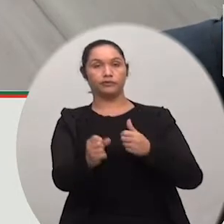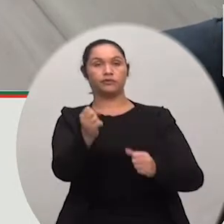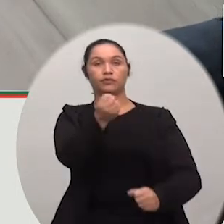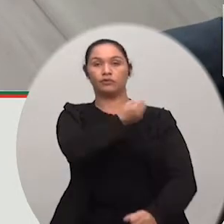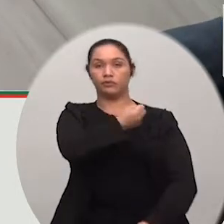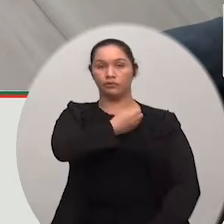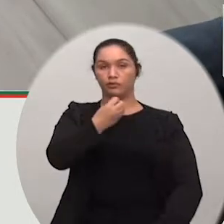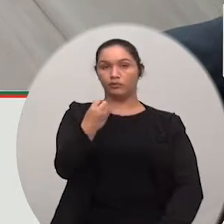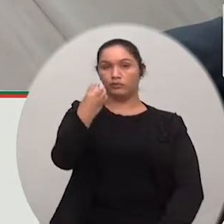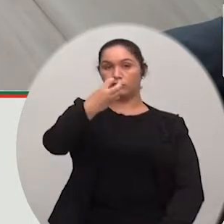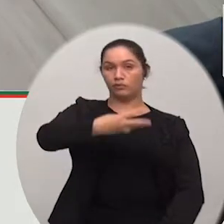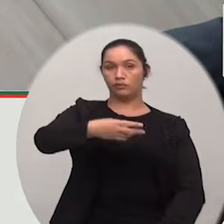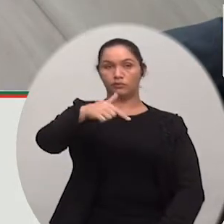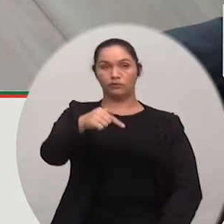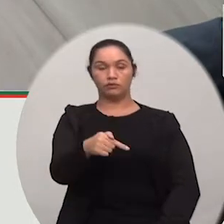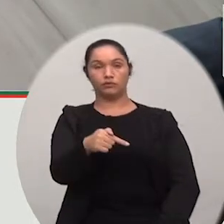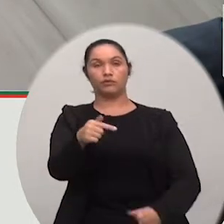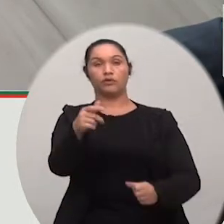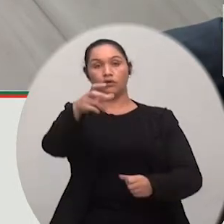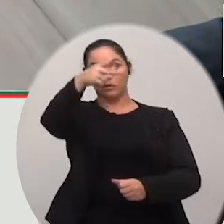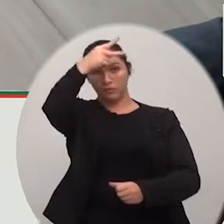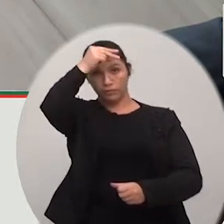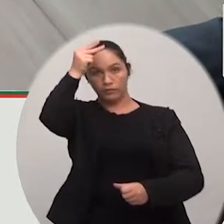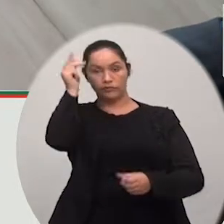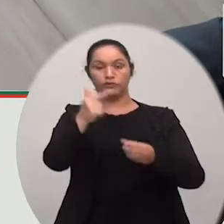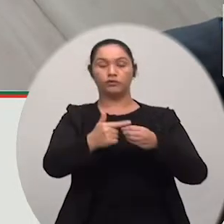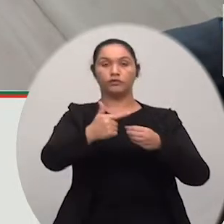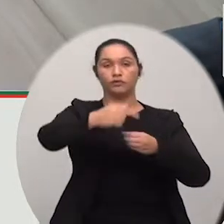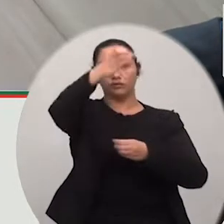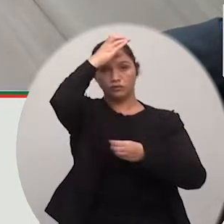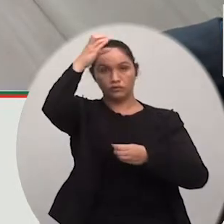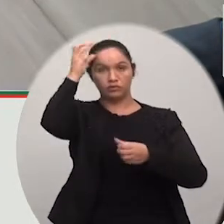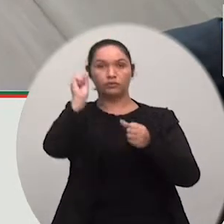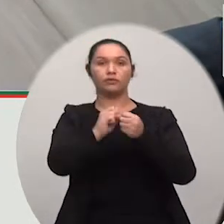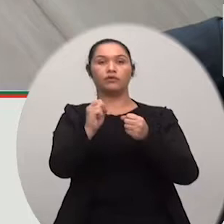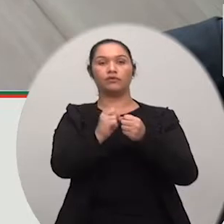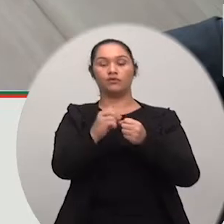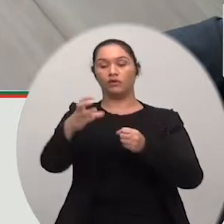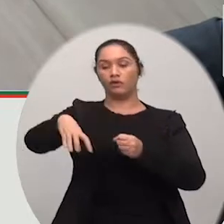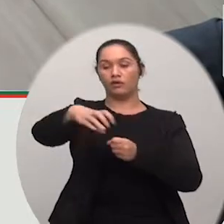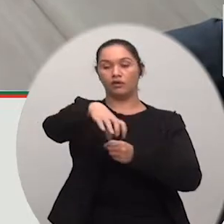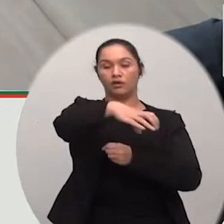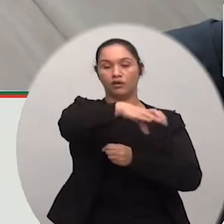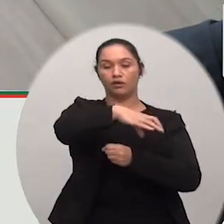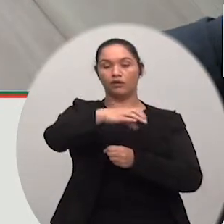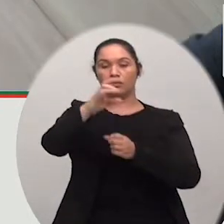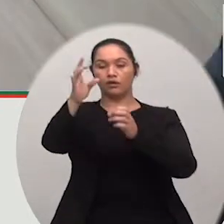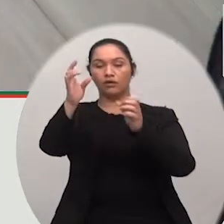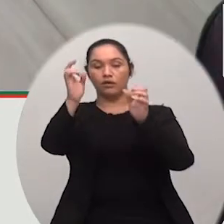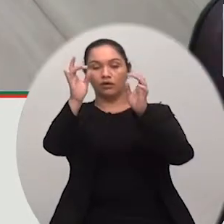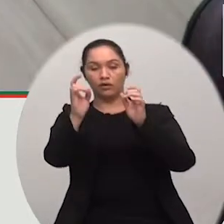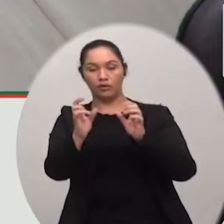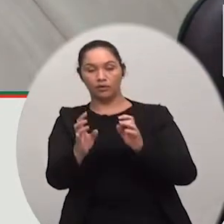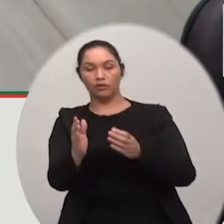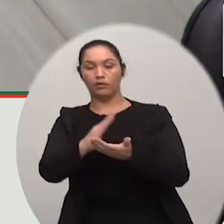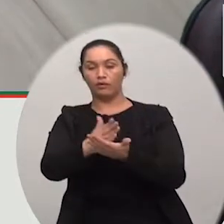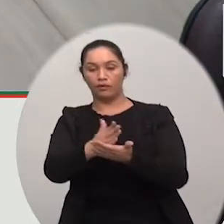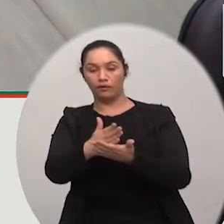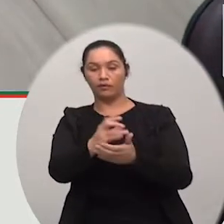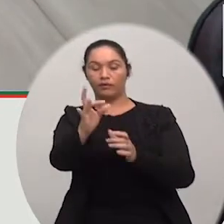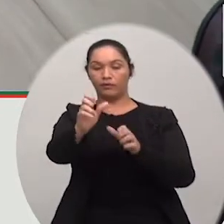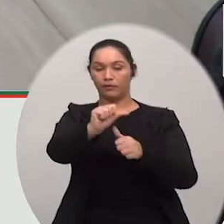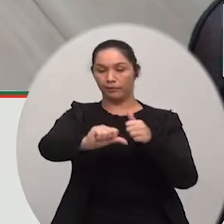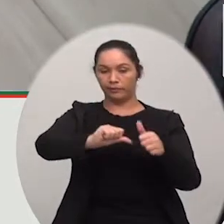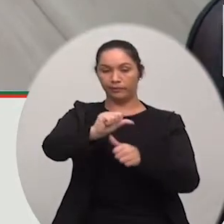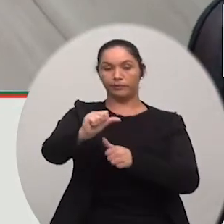PLC 037/18, proposto pelo Prefeito Municipal, que corrige o zoneamento das áreas que especifica e dá outras providências.